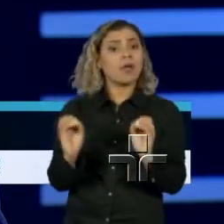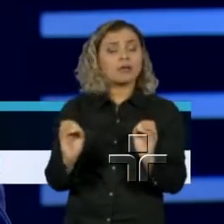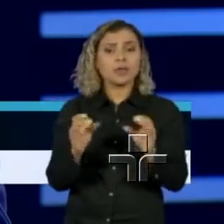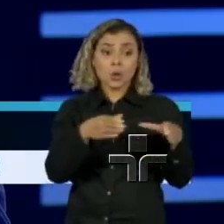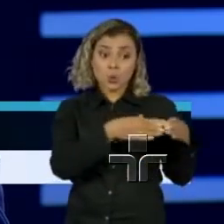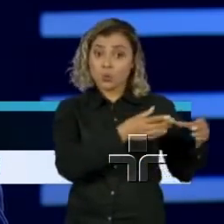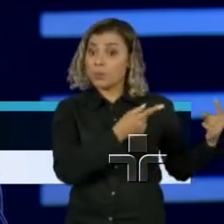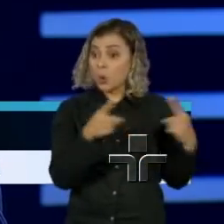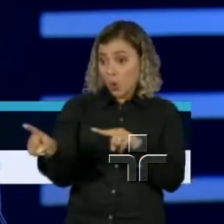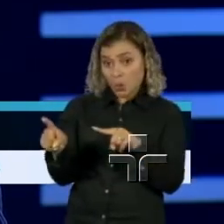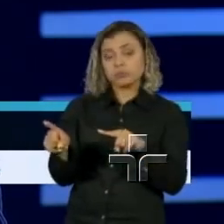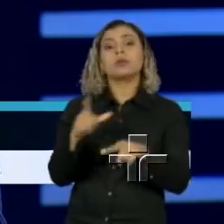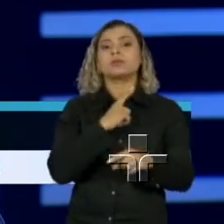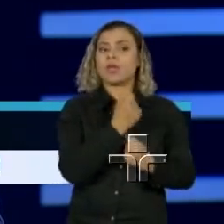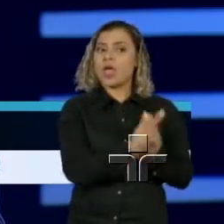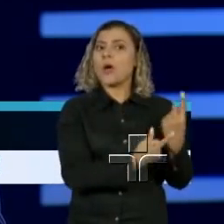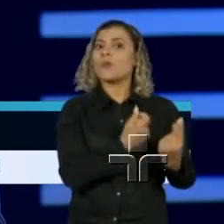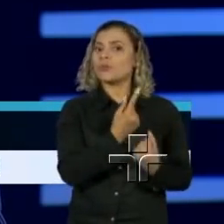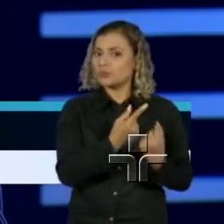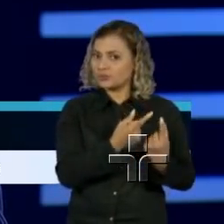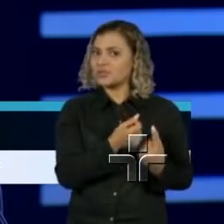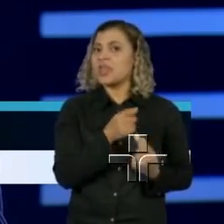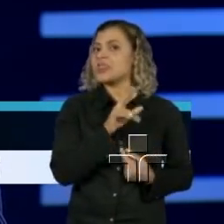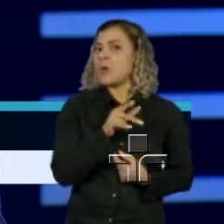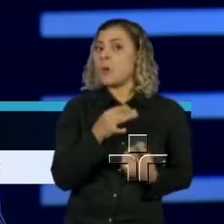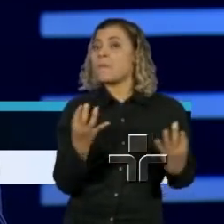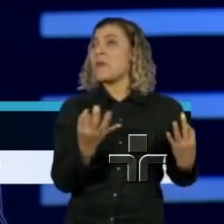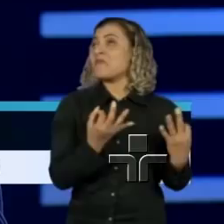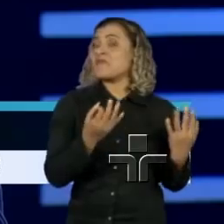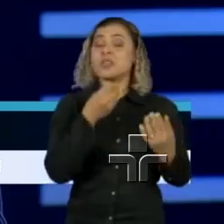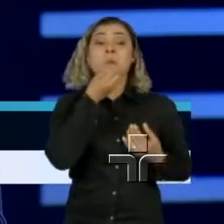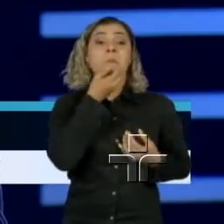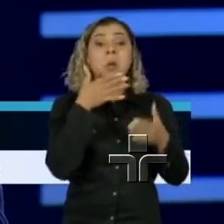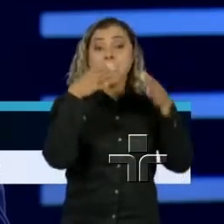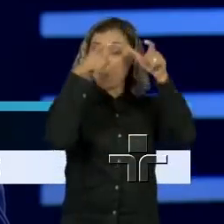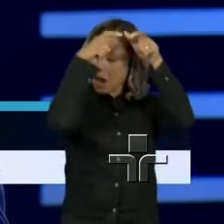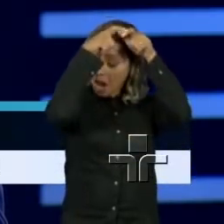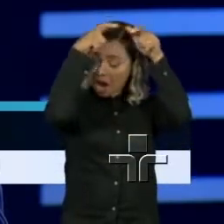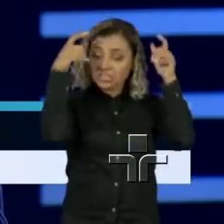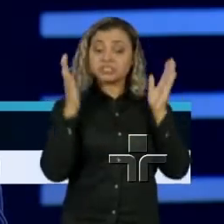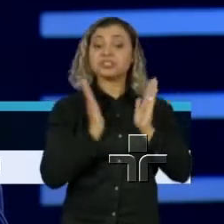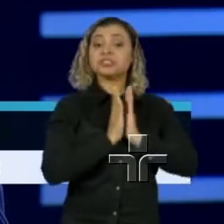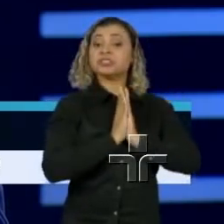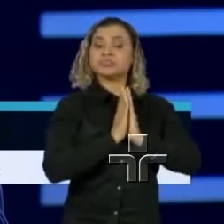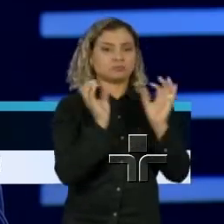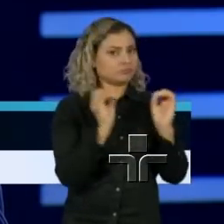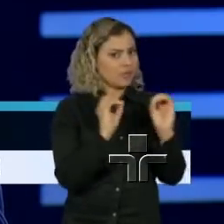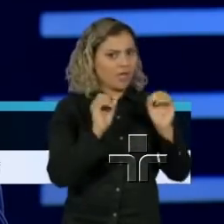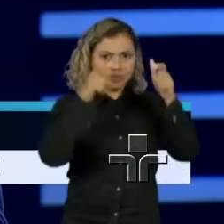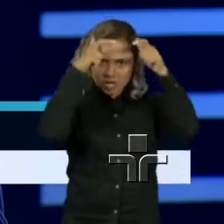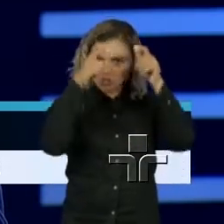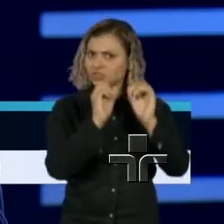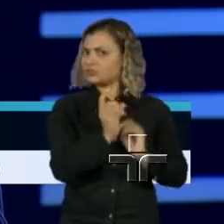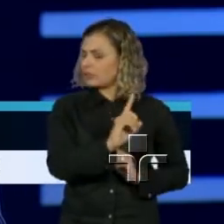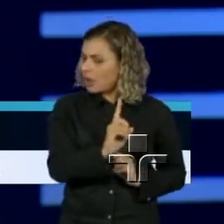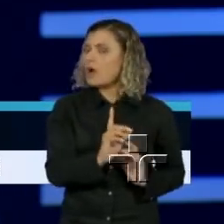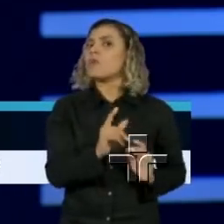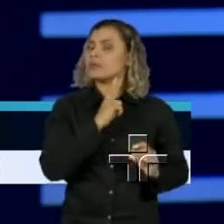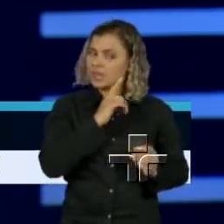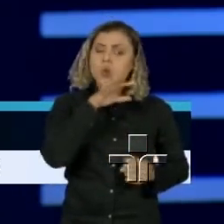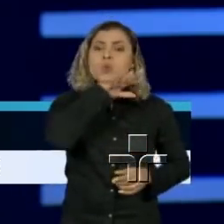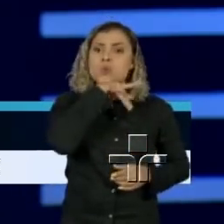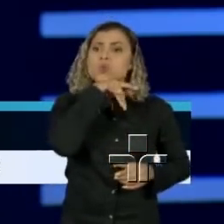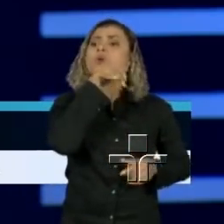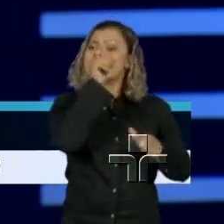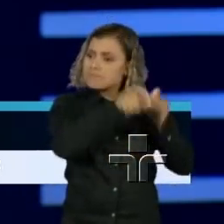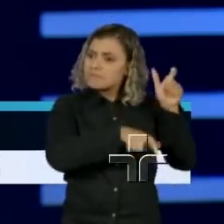oposição também tem gente ruim, não é flor que se cheire, tem setores ali ultra-reacionários que também fazem parte da oposição. E